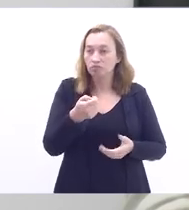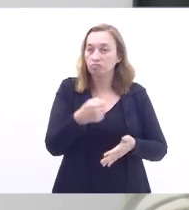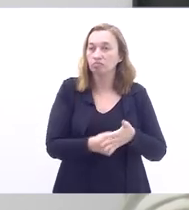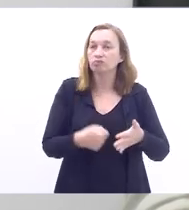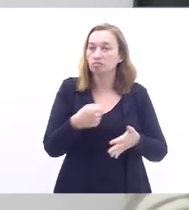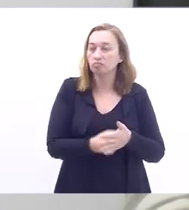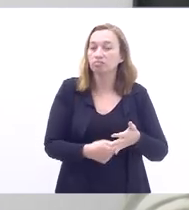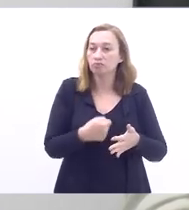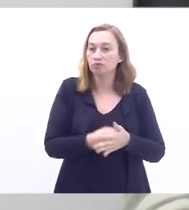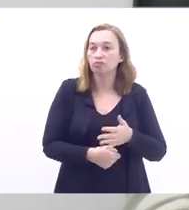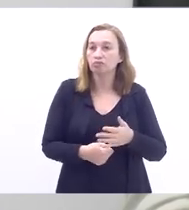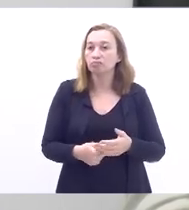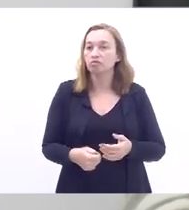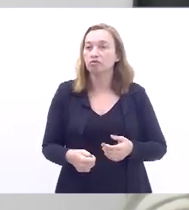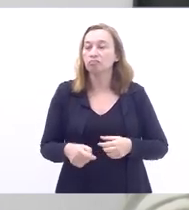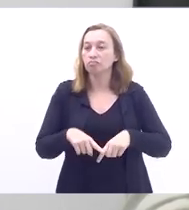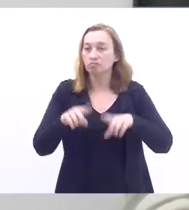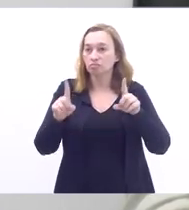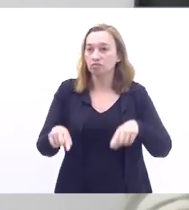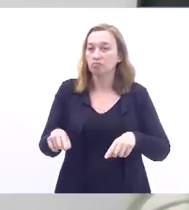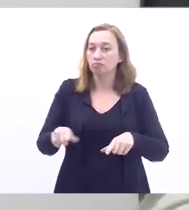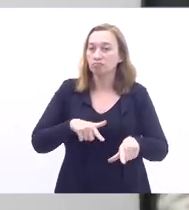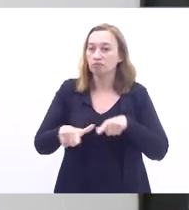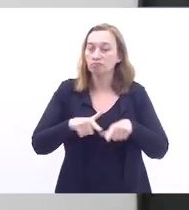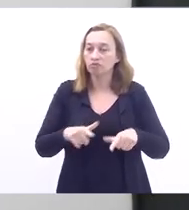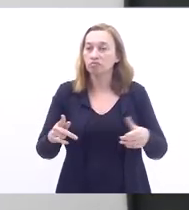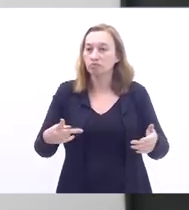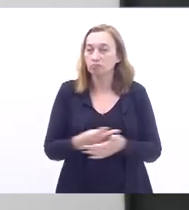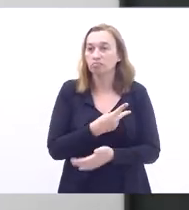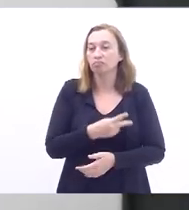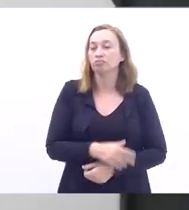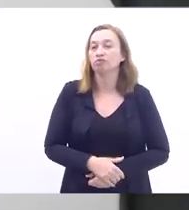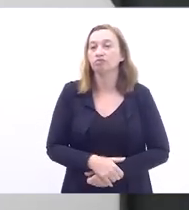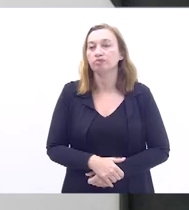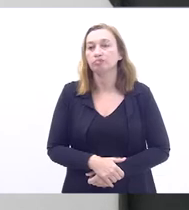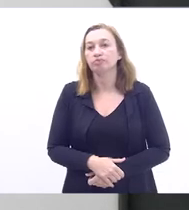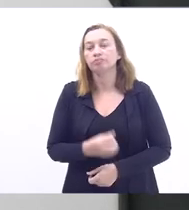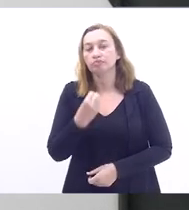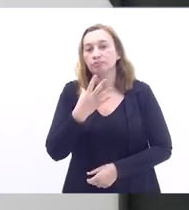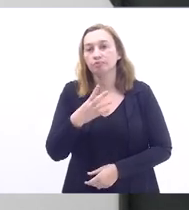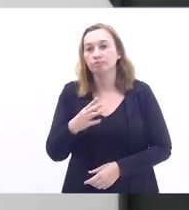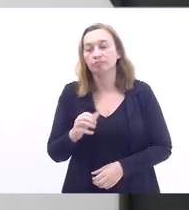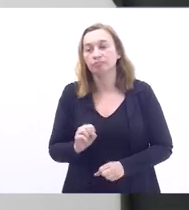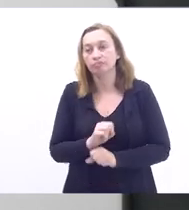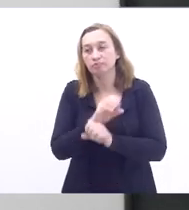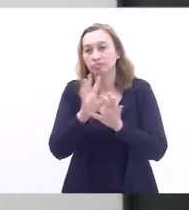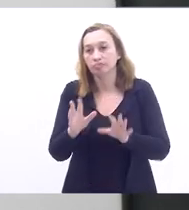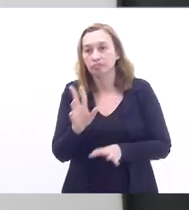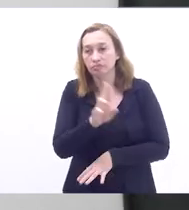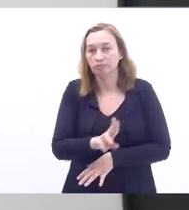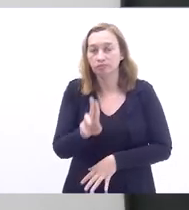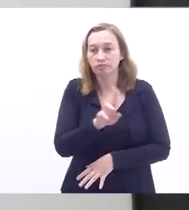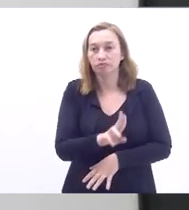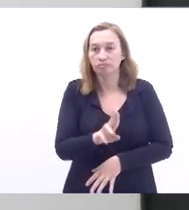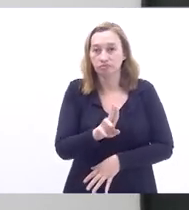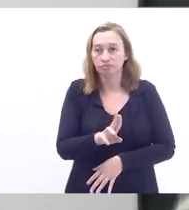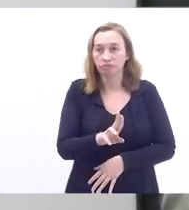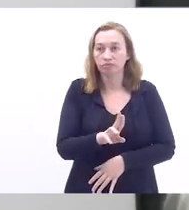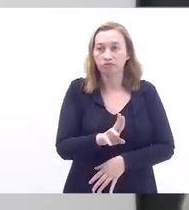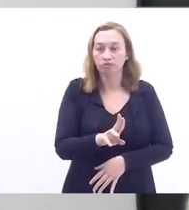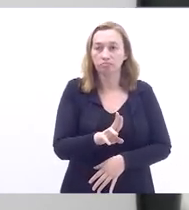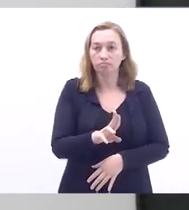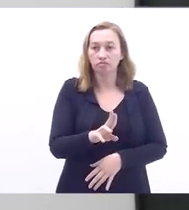essa funcionários é tão trabalhando para que esse processo acontece e É bom deixar claro que ao enfim tem um homem que eu perceber